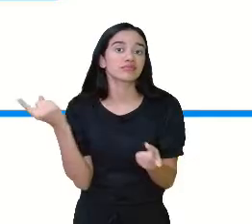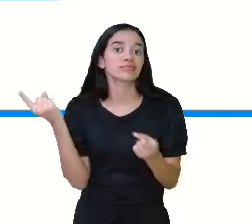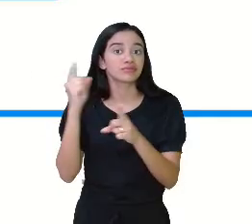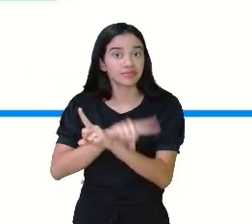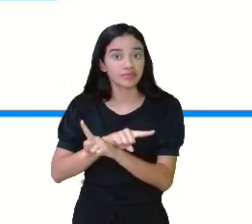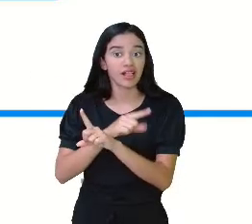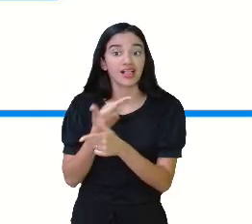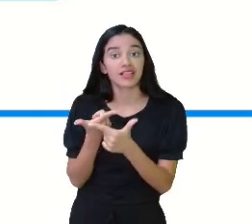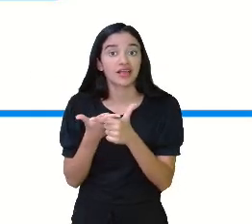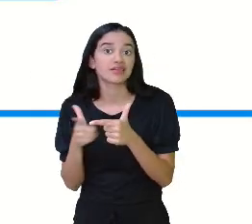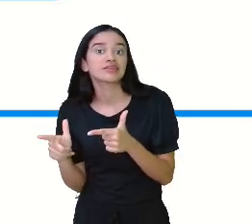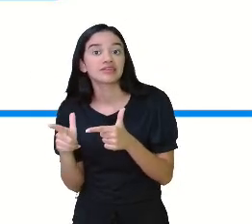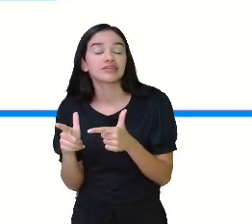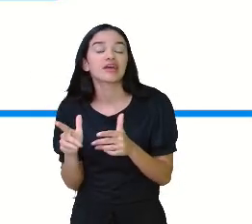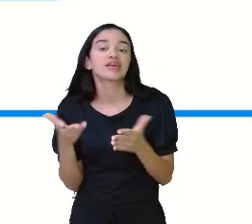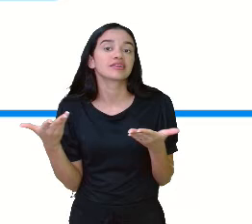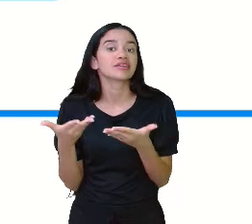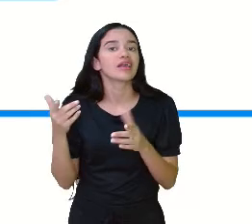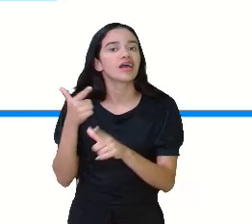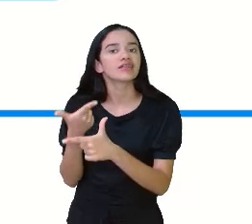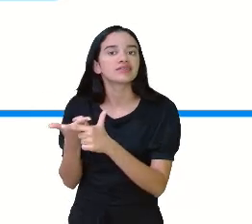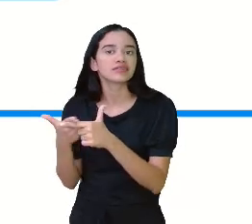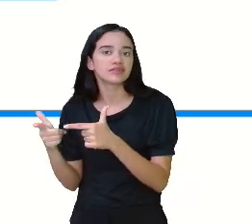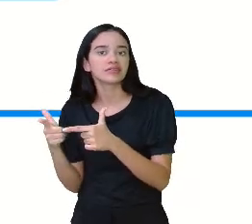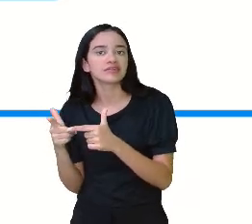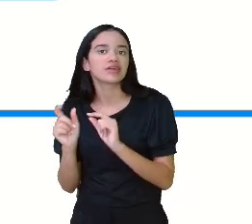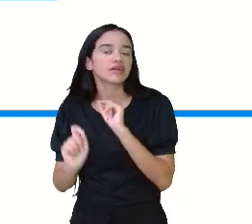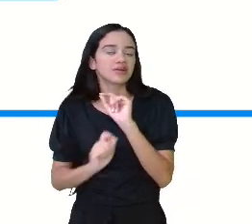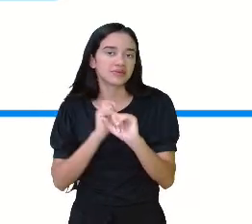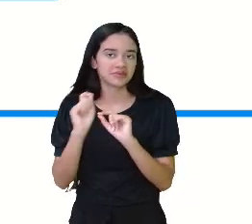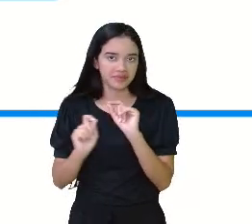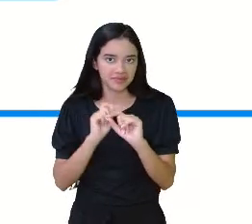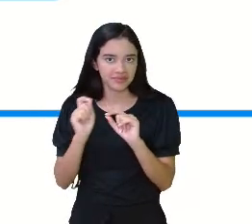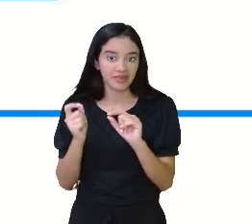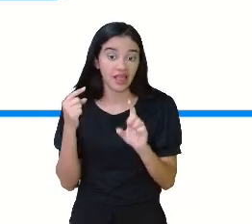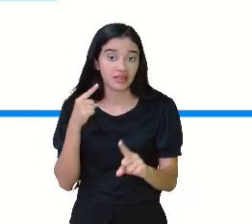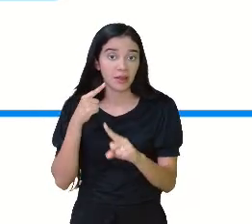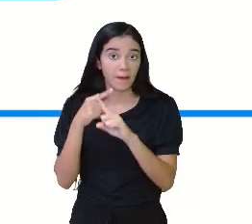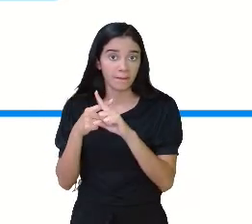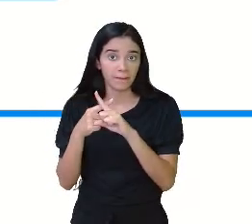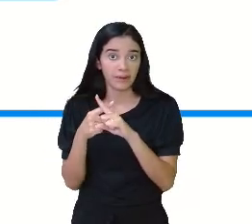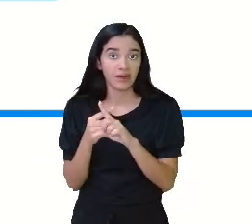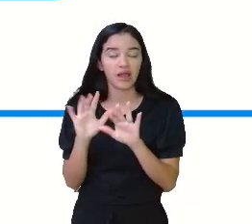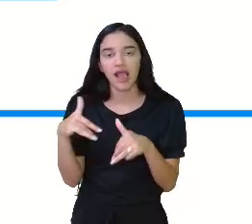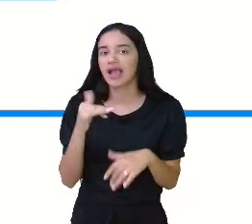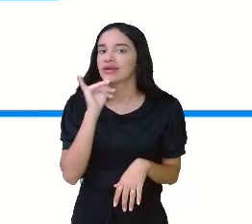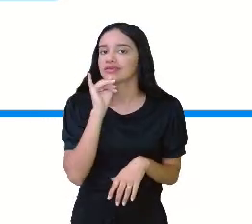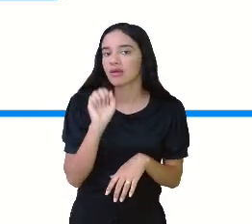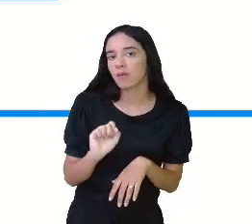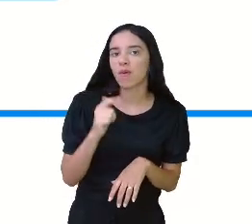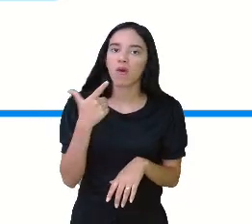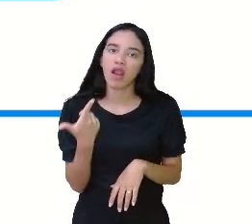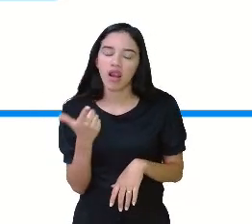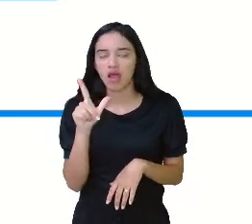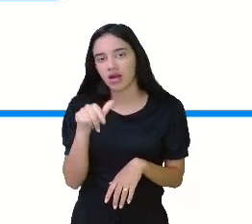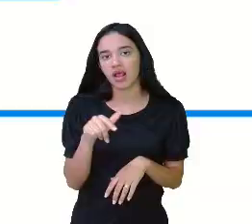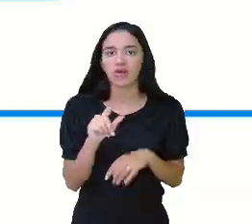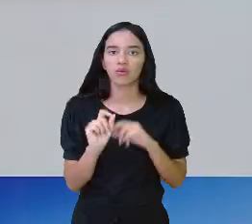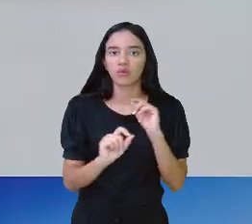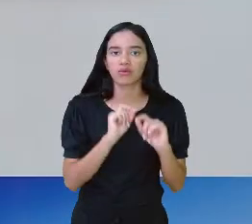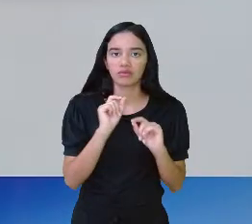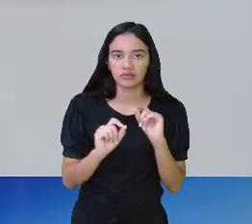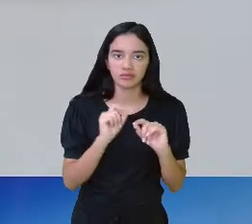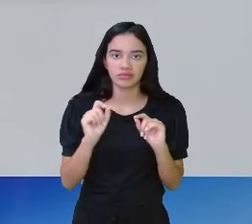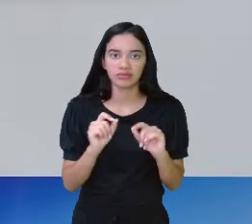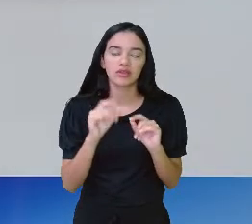da divisão. E a divisão é a operação inversa da multiplicação. Um exemplo claro disso